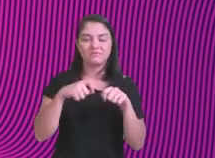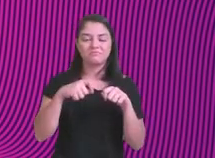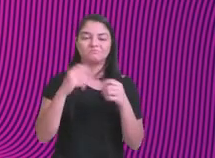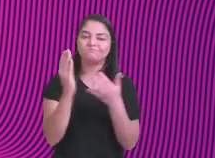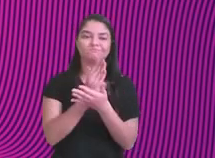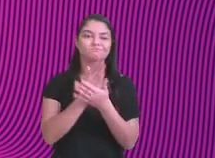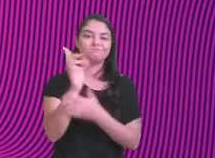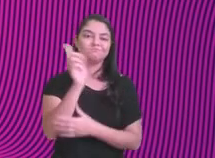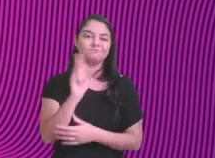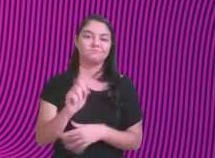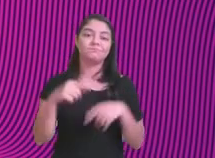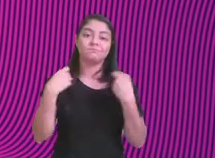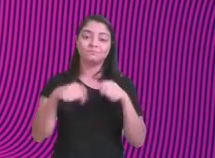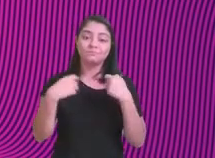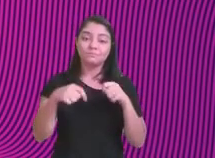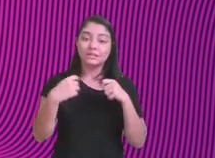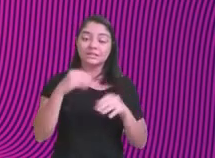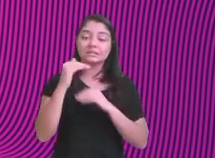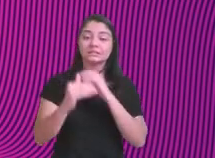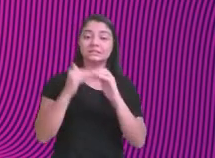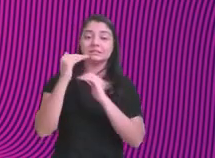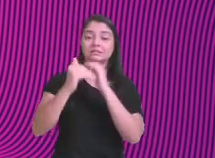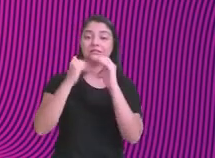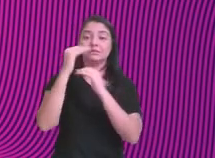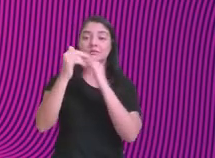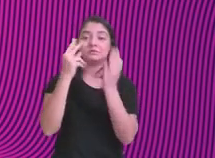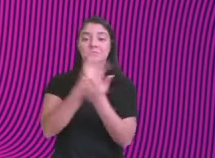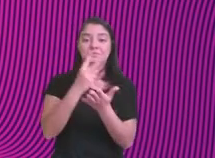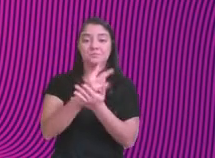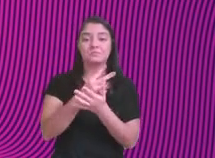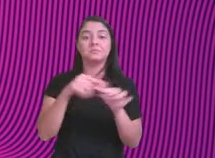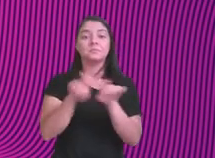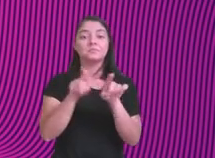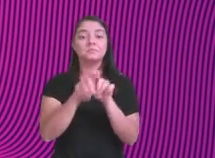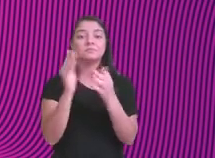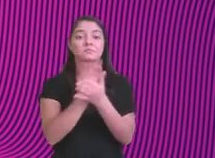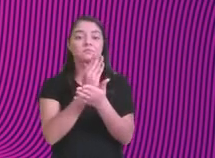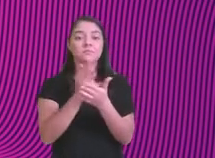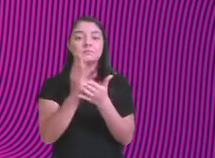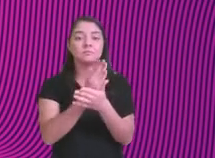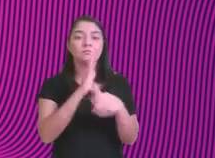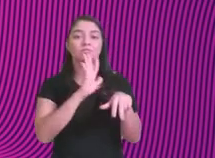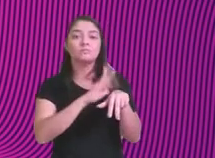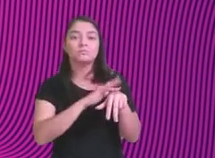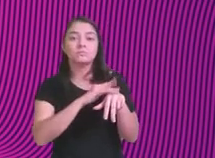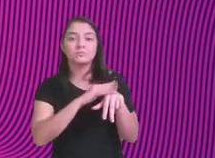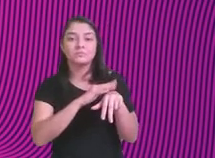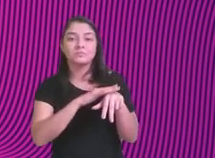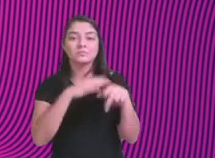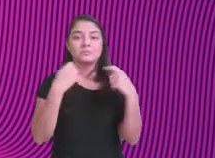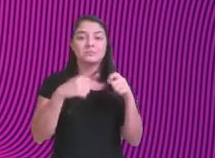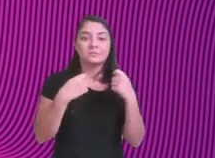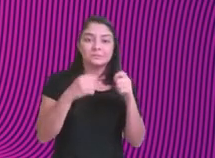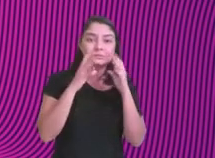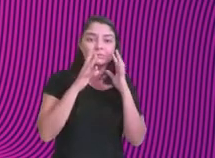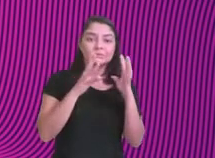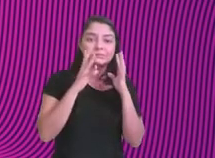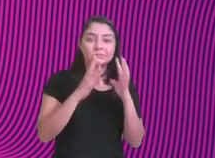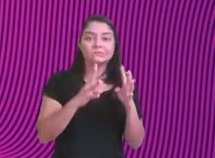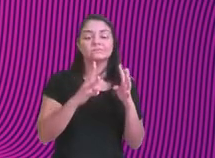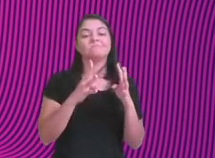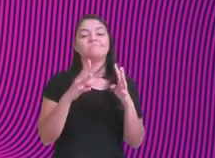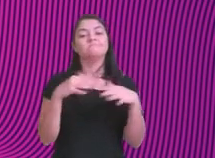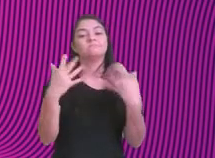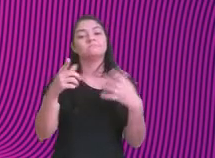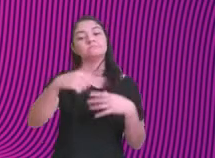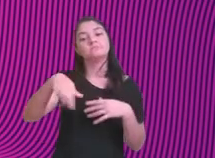estando na curva, acaba que você vai ter pacientes que vão estar sendo subtratados durante a formação da curva de aprendizado. Acho que a